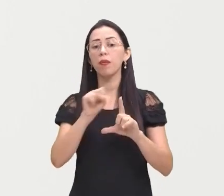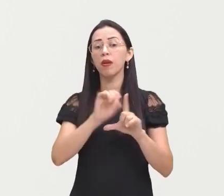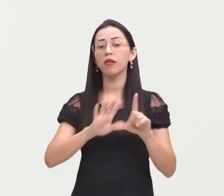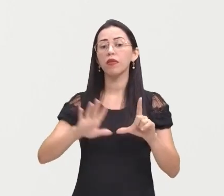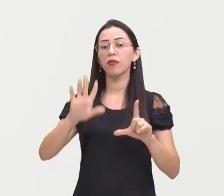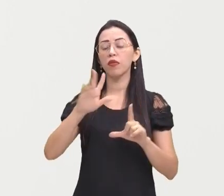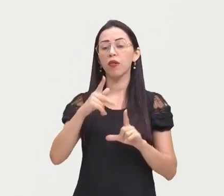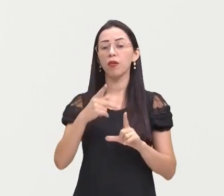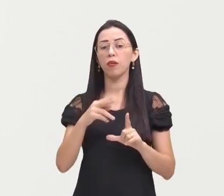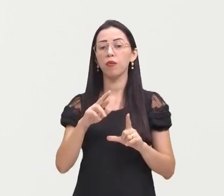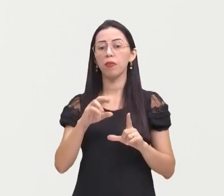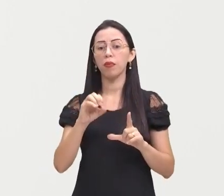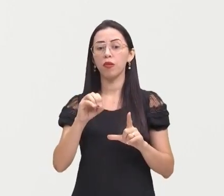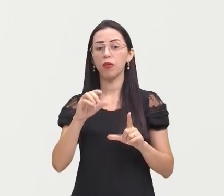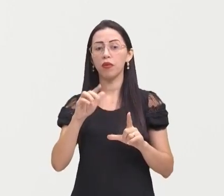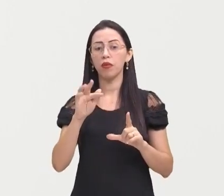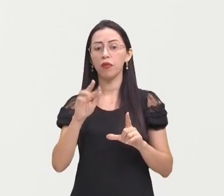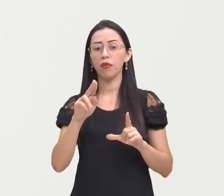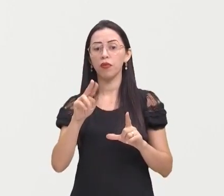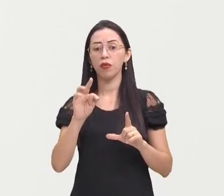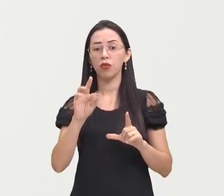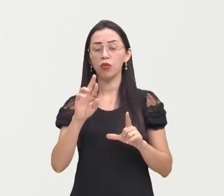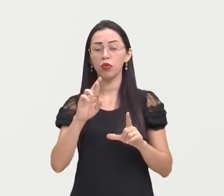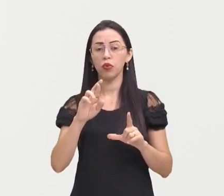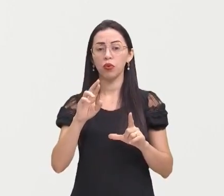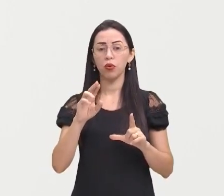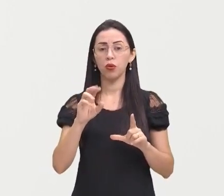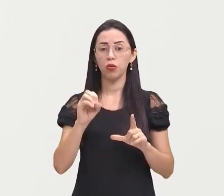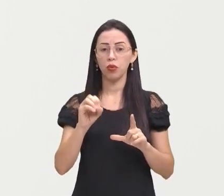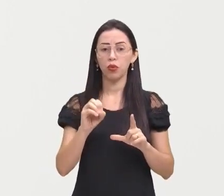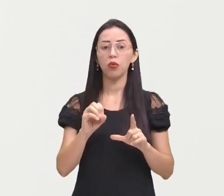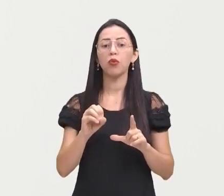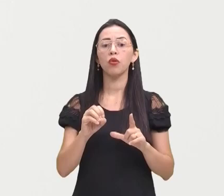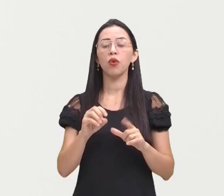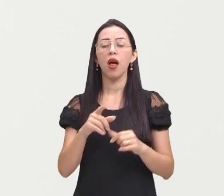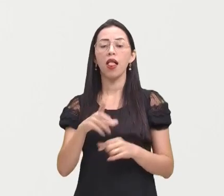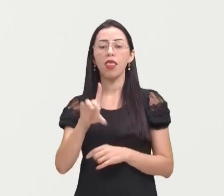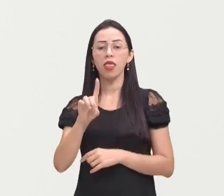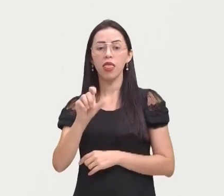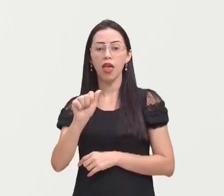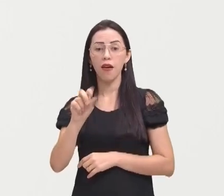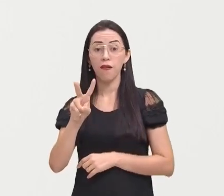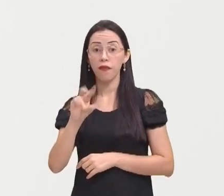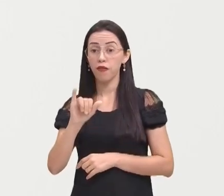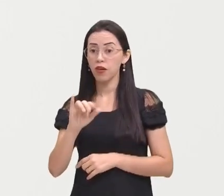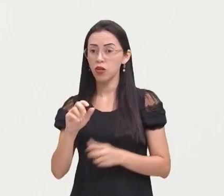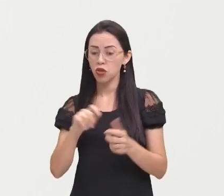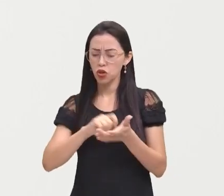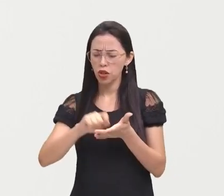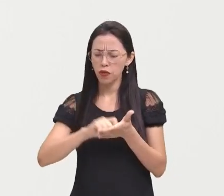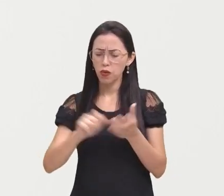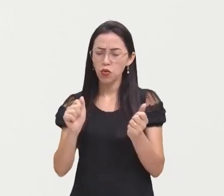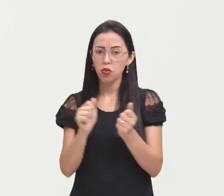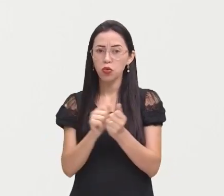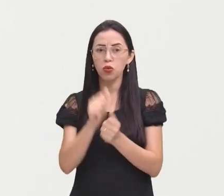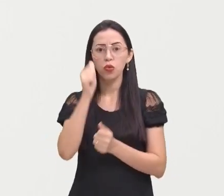Davi, escrito com a ajuda da sua avó. Vamos lá para o